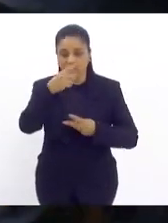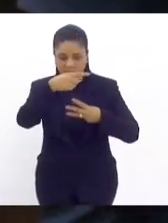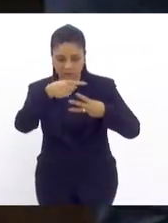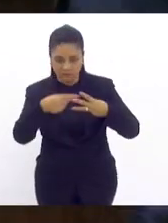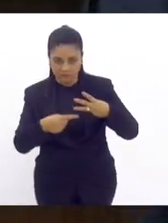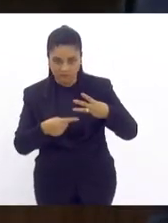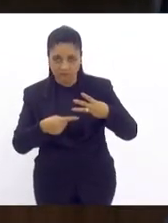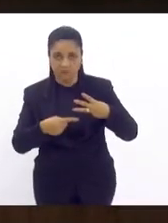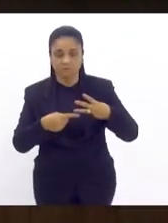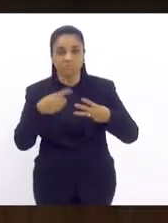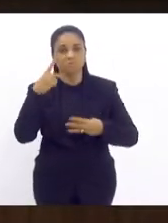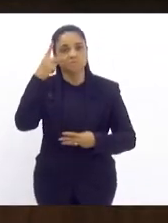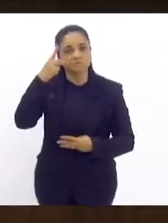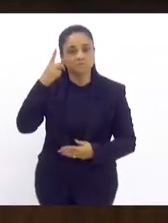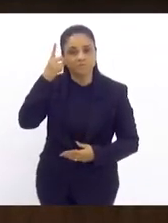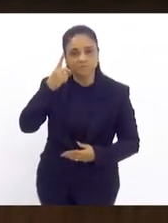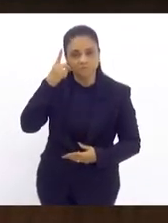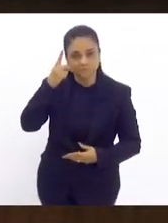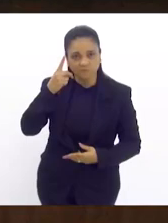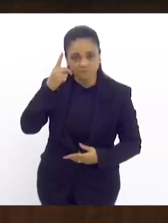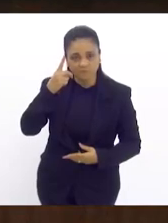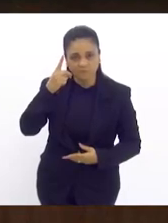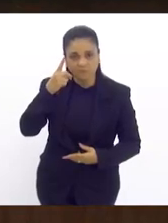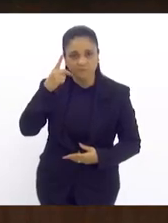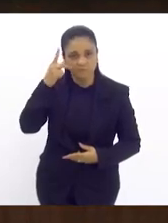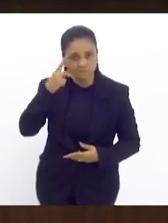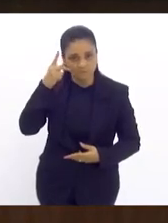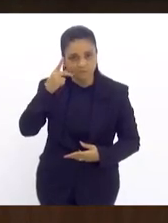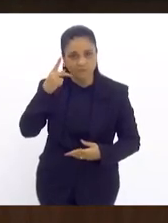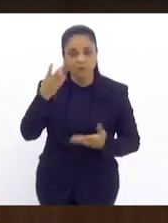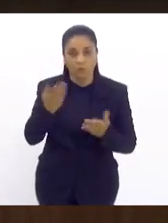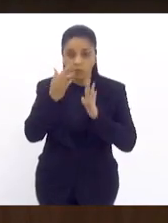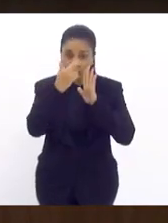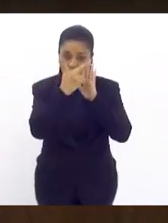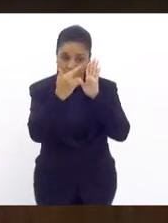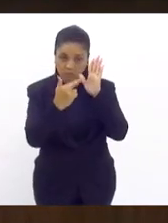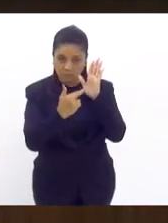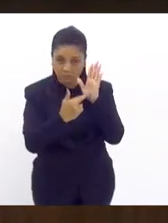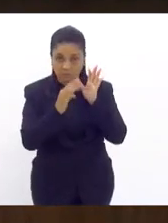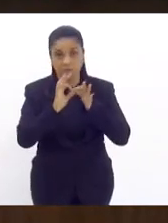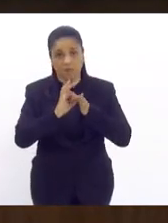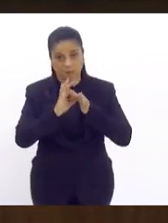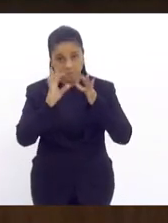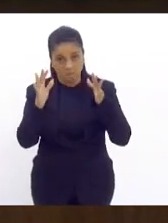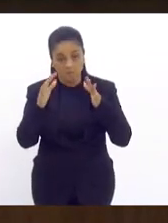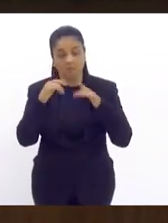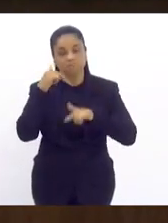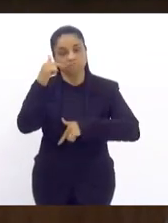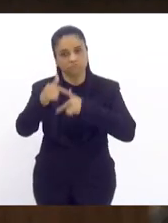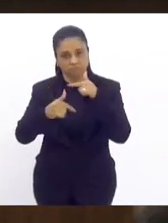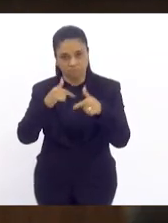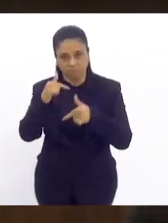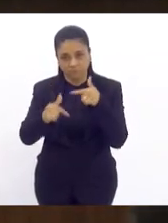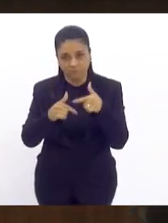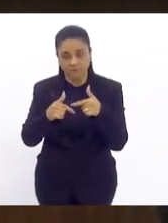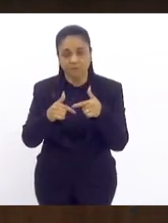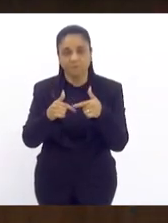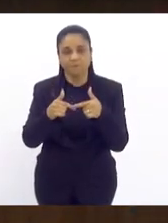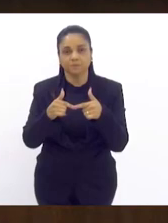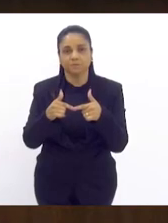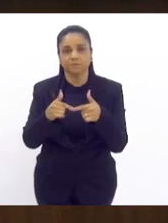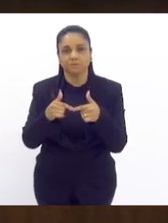parlamentares são iniciativas que hoje pelo regimento da casa tem uma liberdade grande de funcionamento então eh